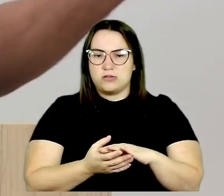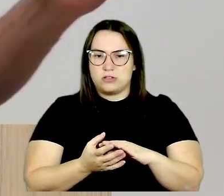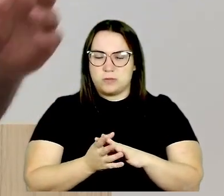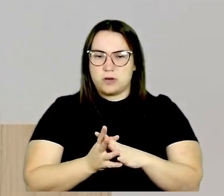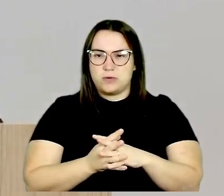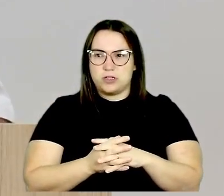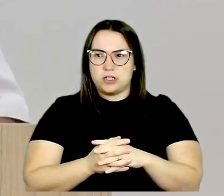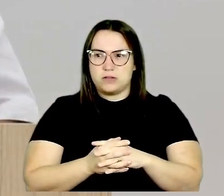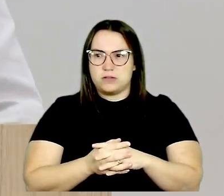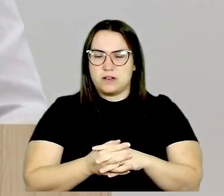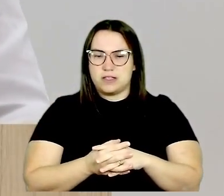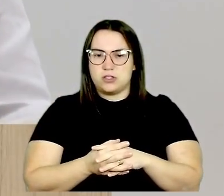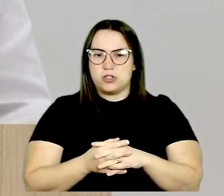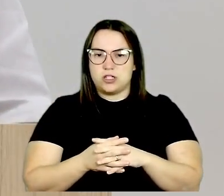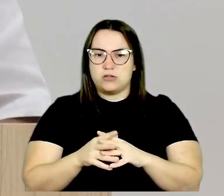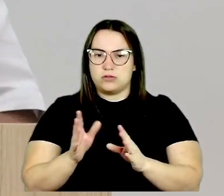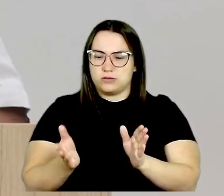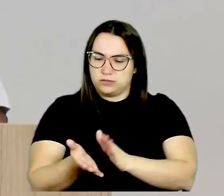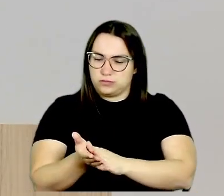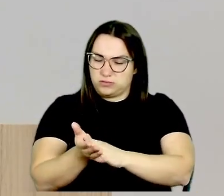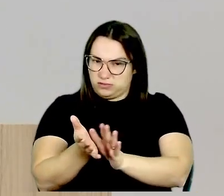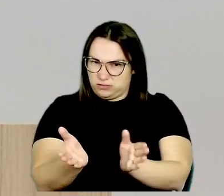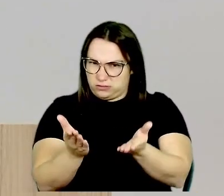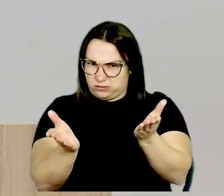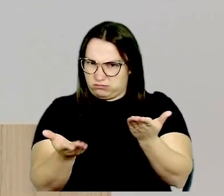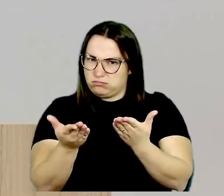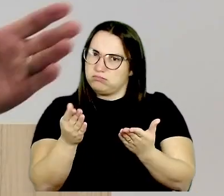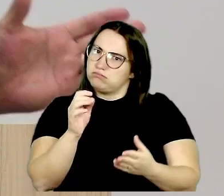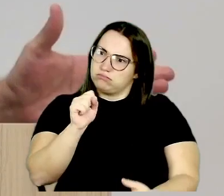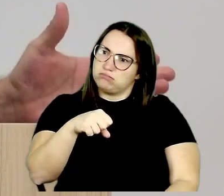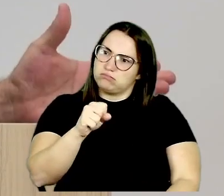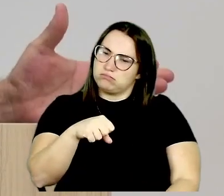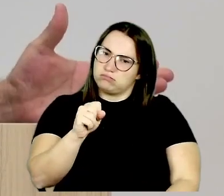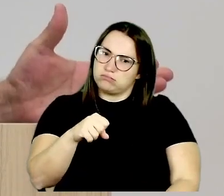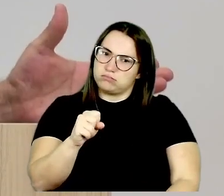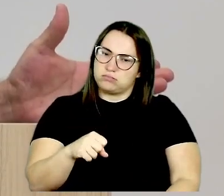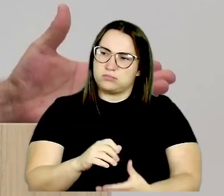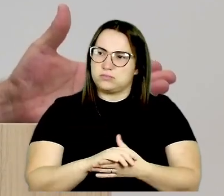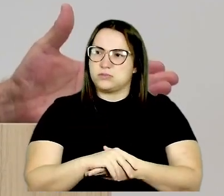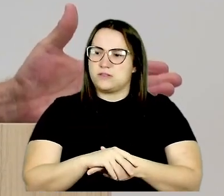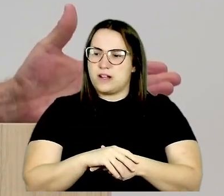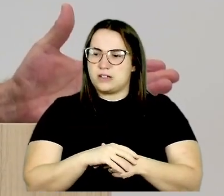é promover. É claro que é uma promoção. Eu elogio,